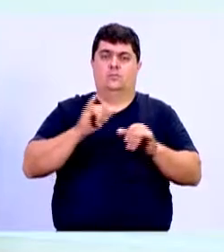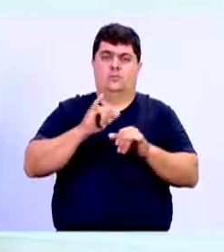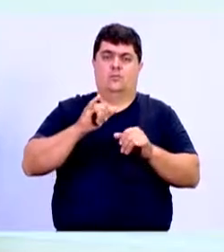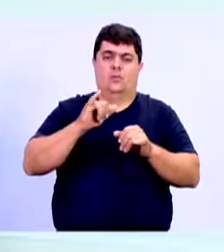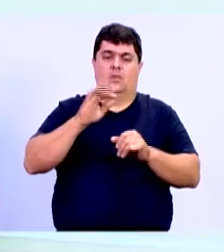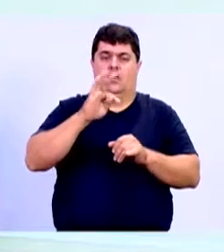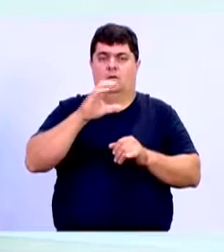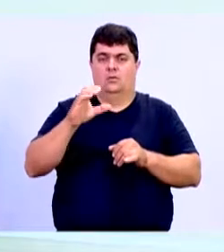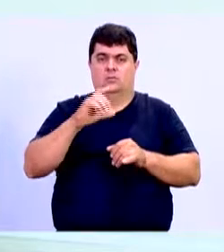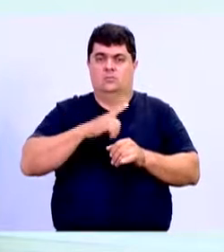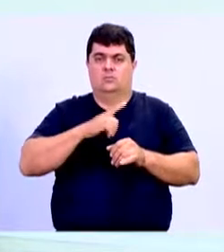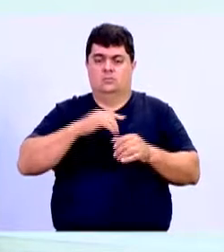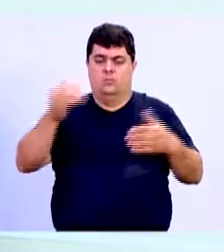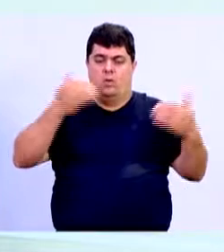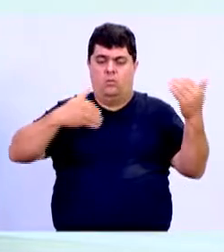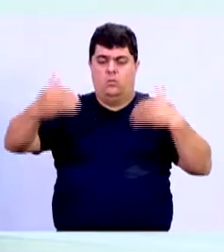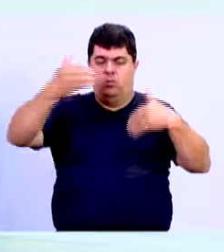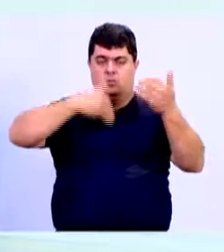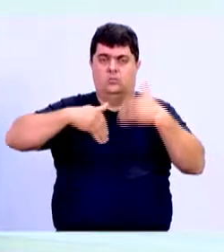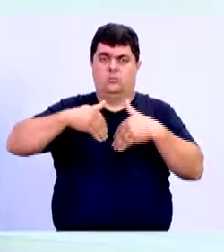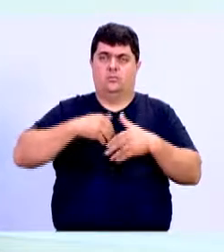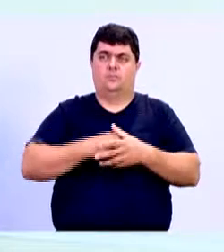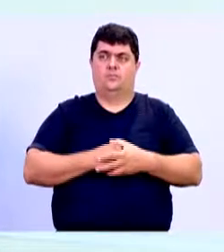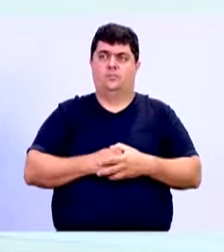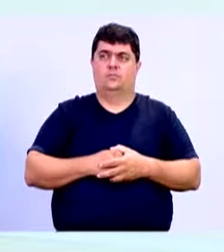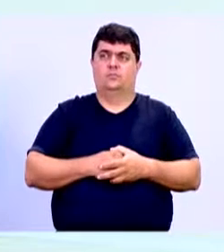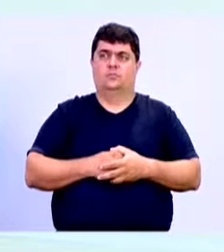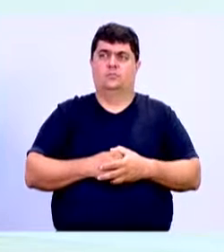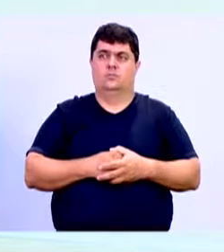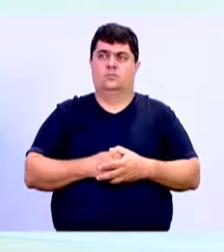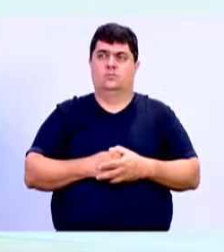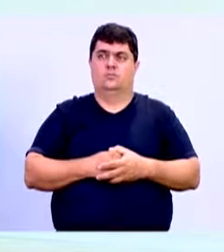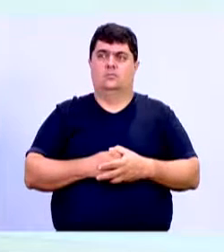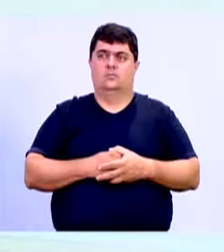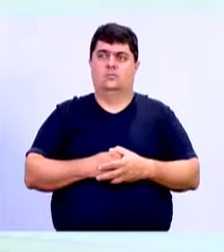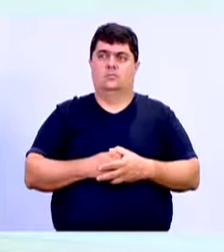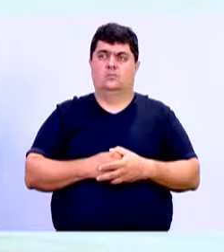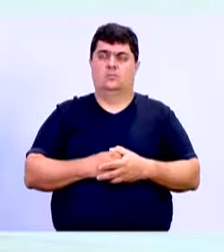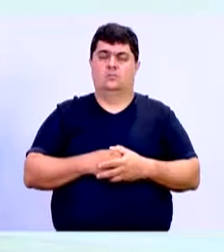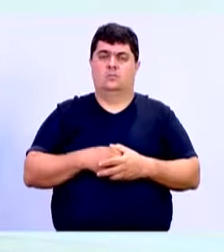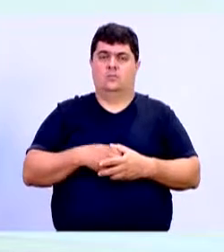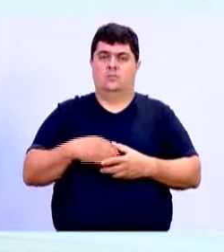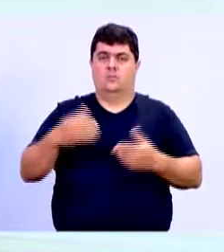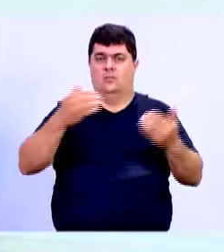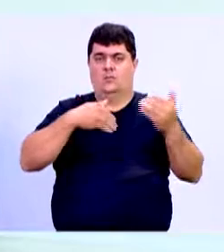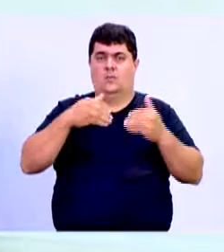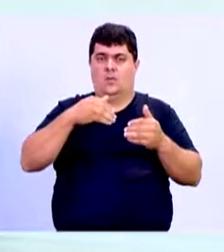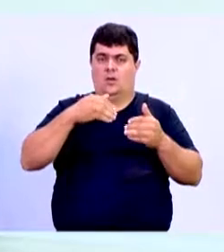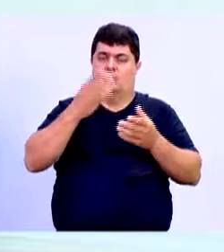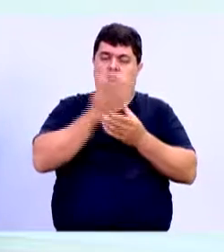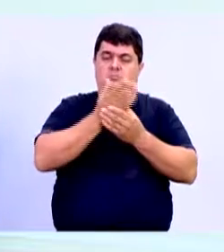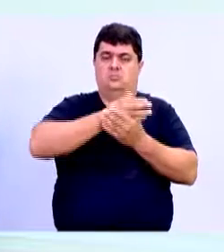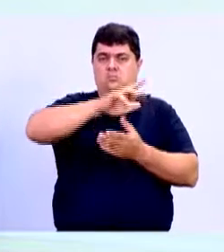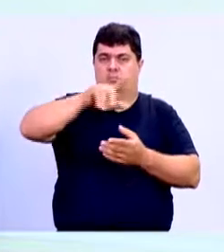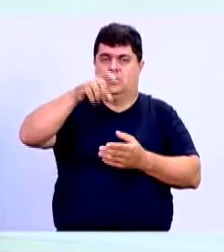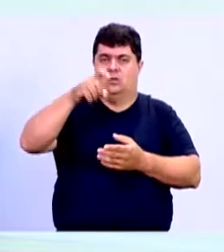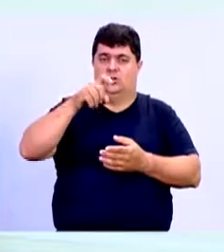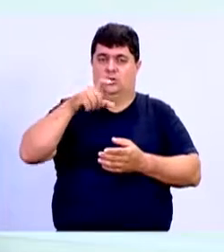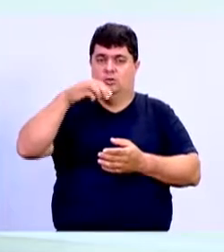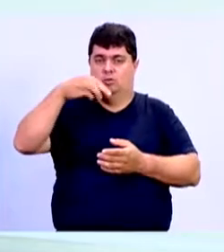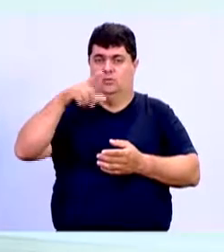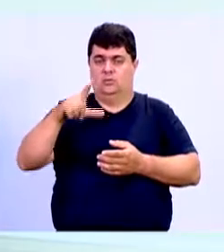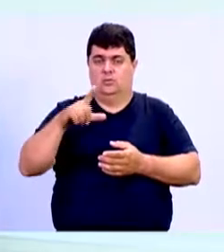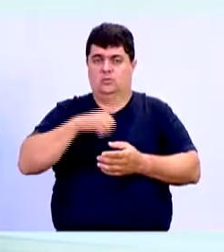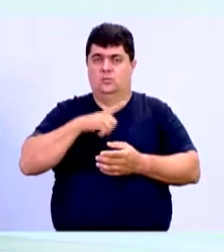chegam ao tribunal, hoje eles são recepcionados em formato XML, essas informações elas